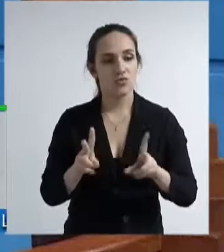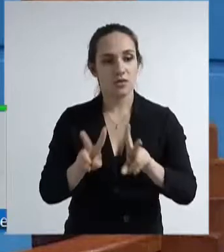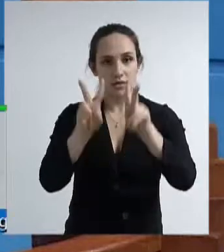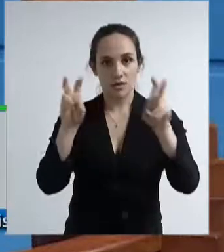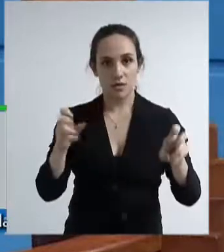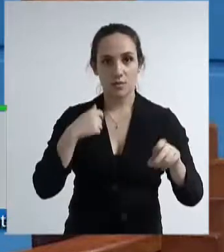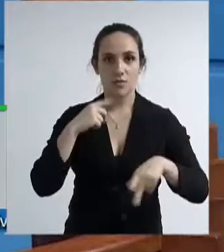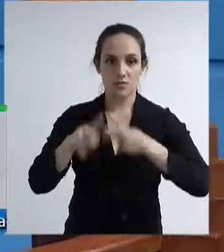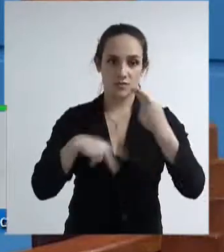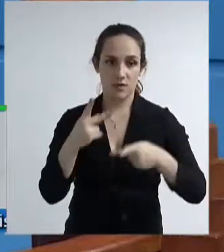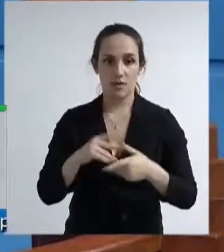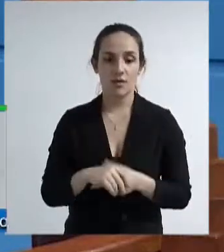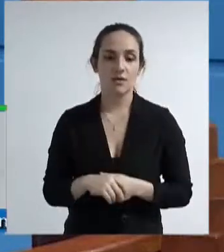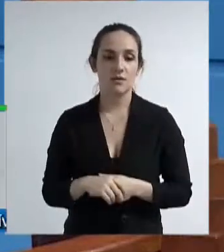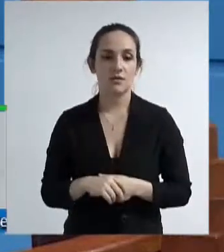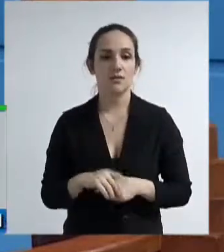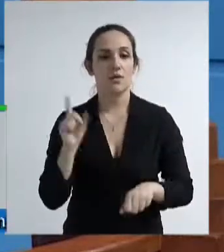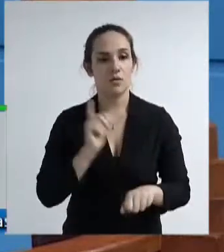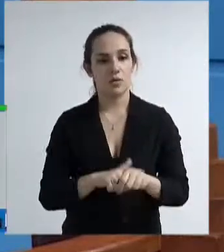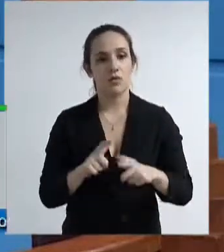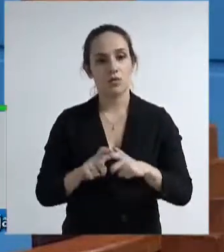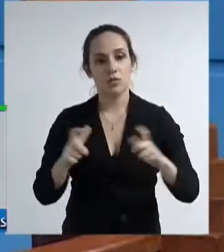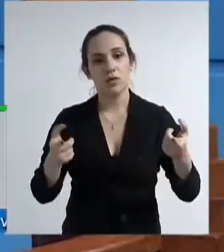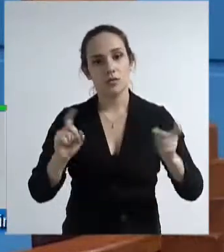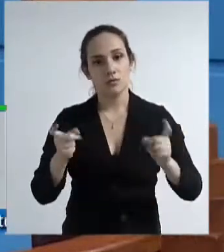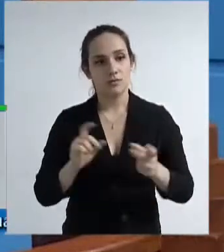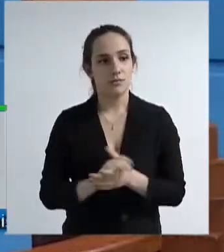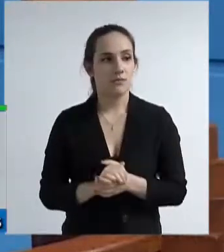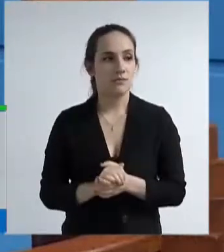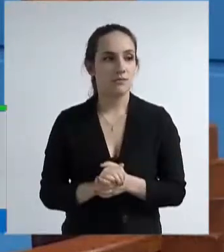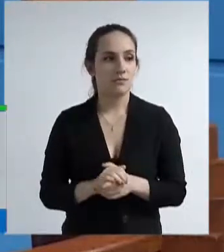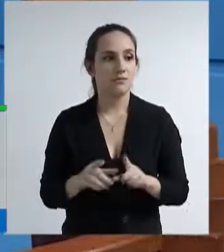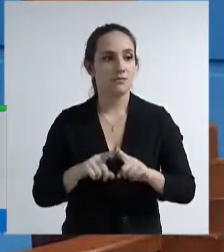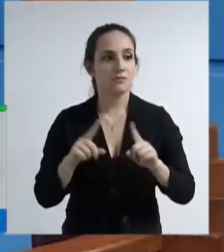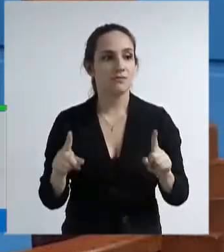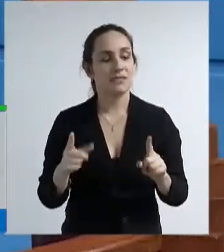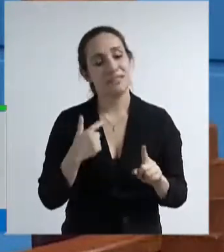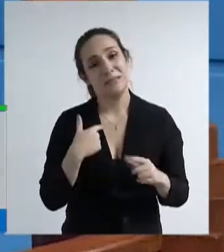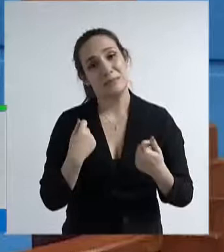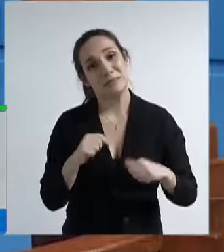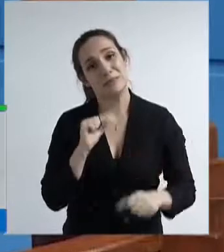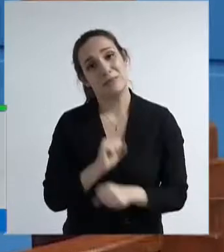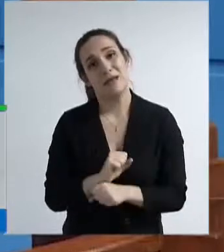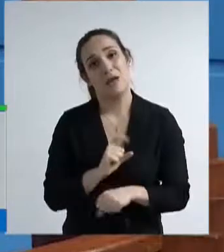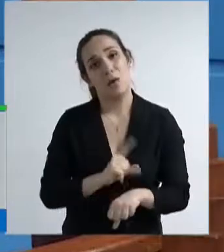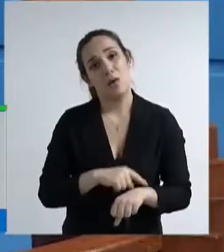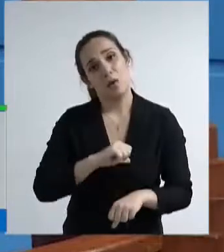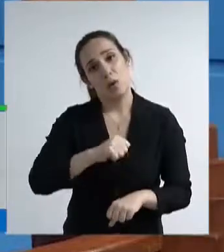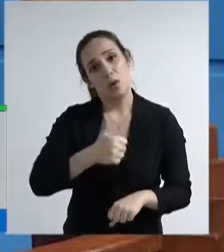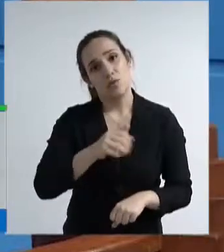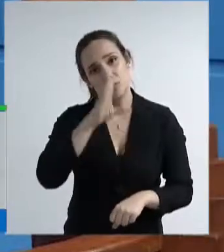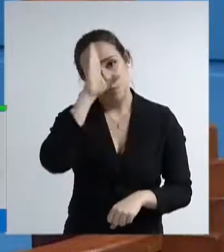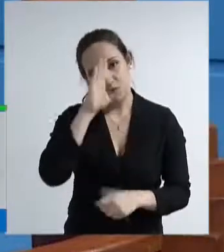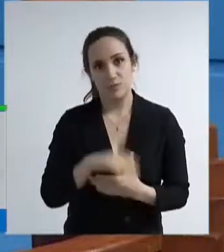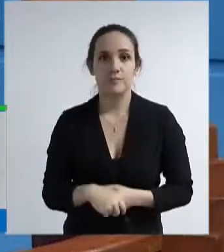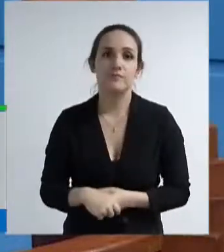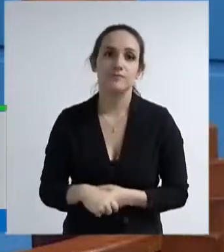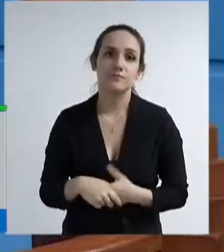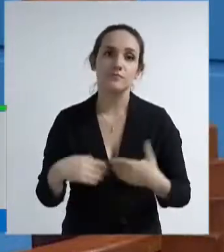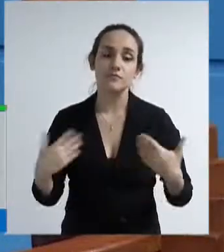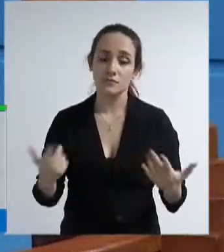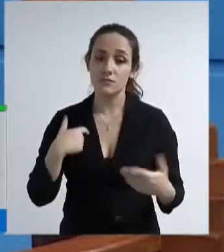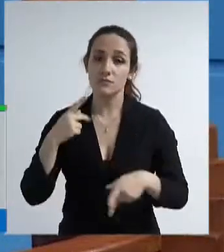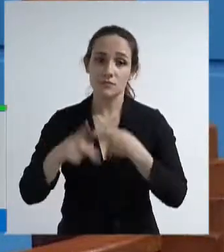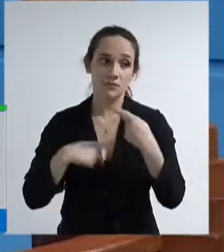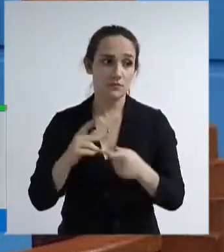que eu estava abordando durante o grande expediente, mas que, pelo regimento, fui obrigado a parar às 11 horas da manhã. Então, eu